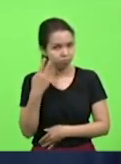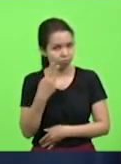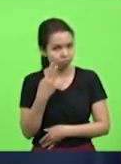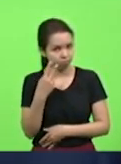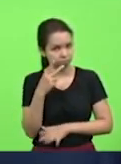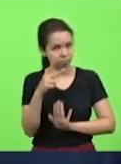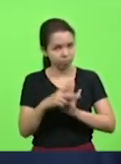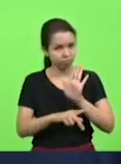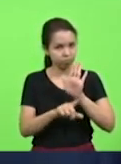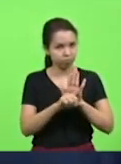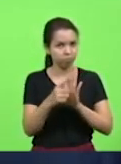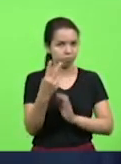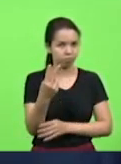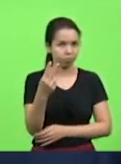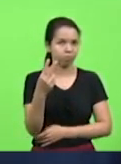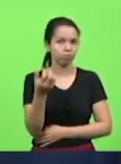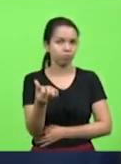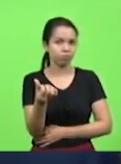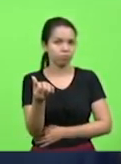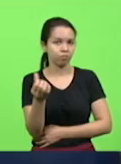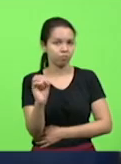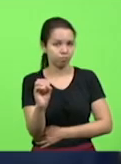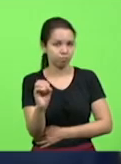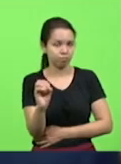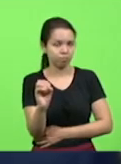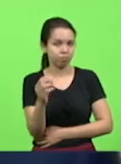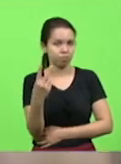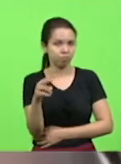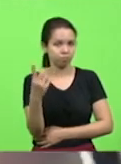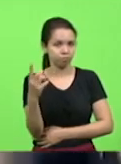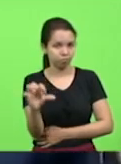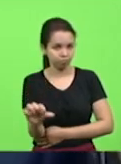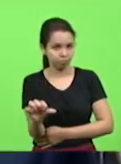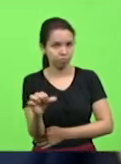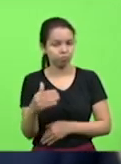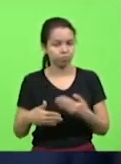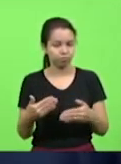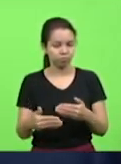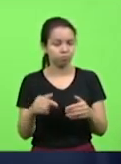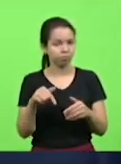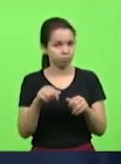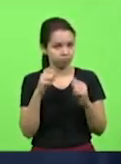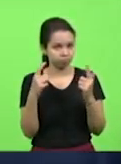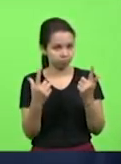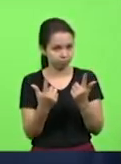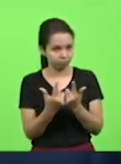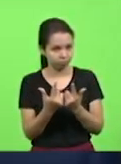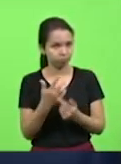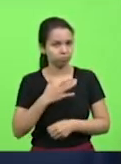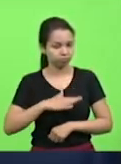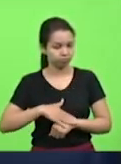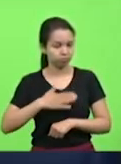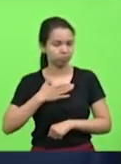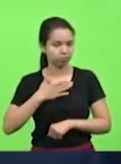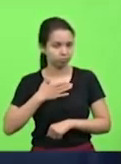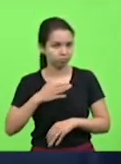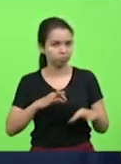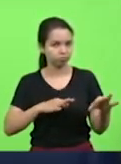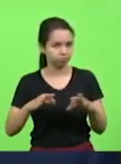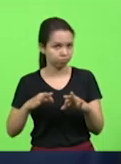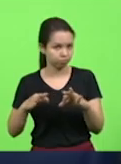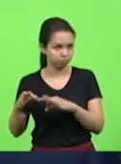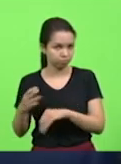projeto de lei 260/2019 em tramitação aqui na Assembleia, de minha autoria, que visa